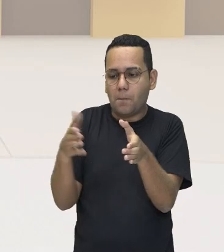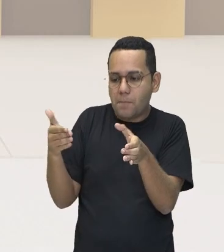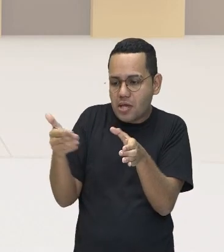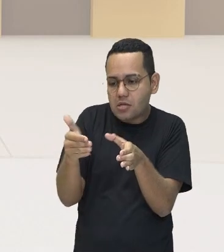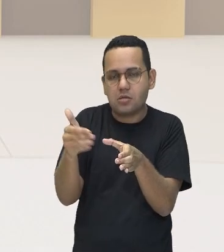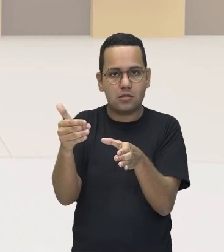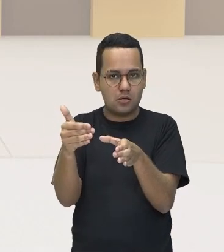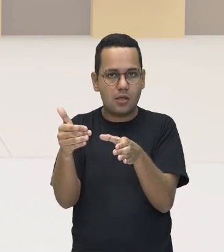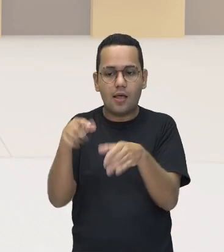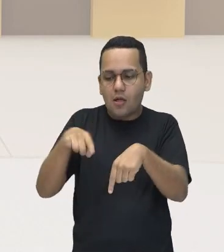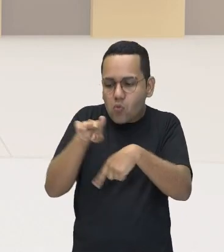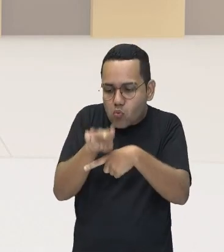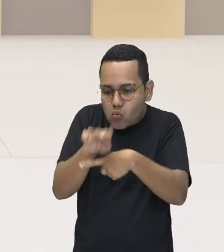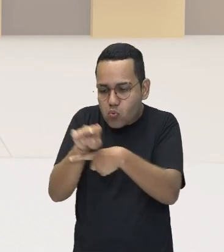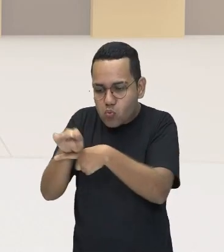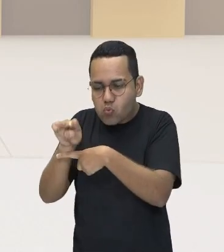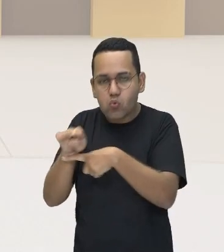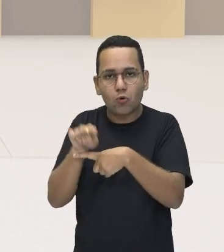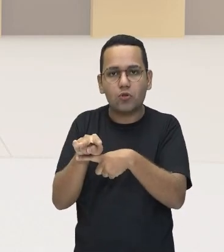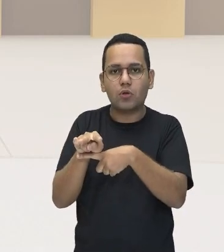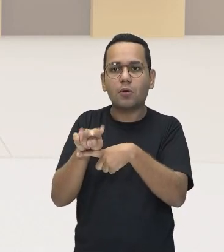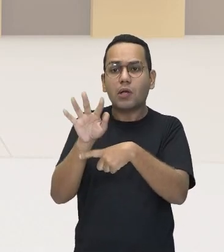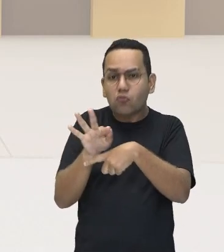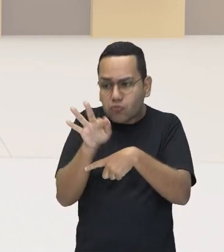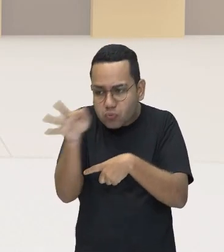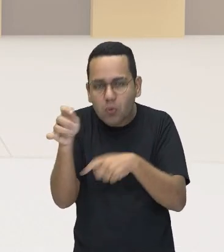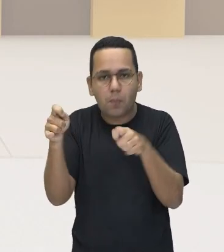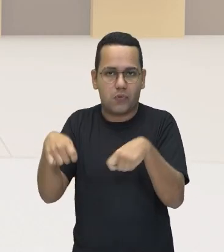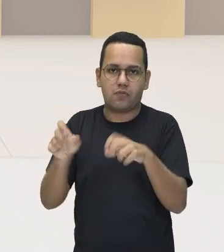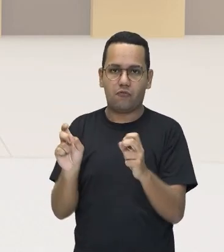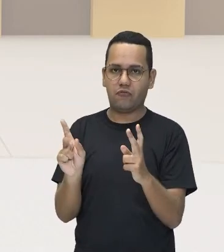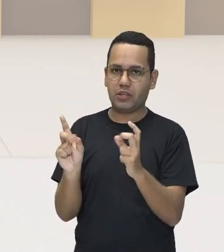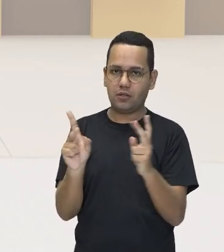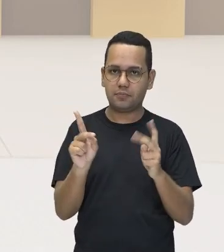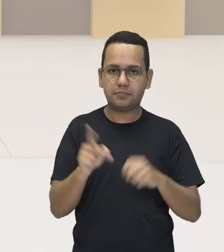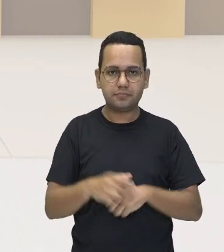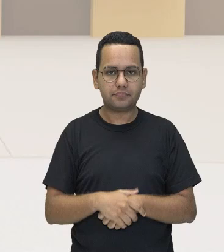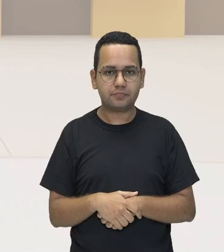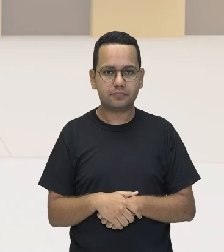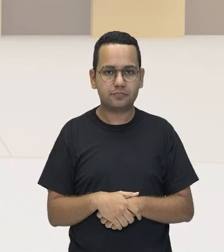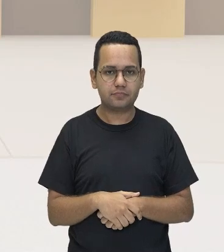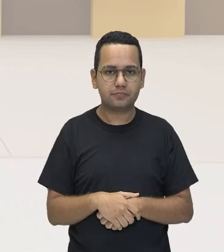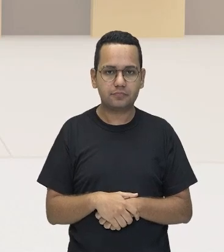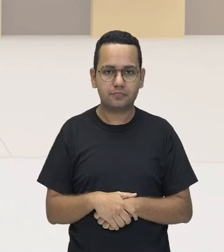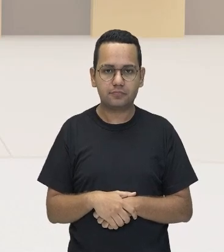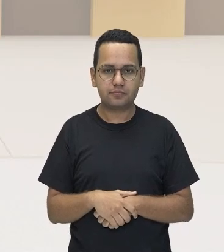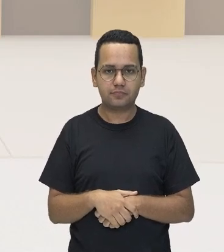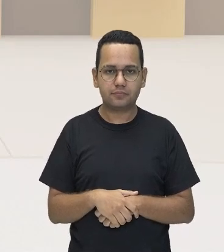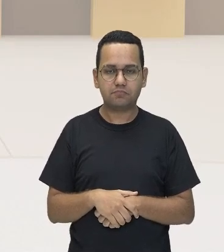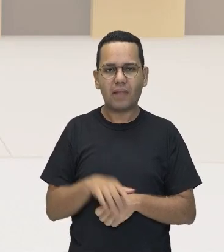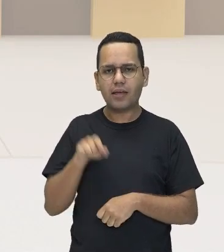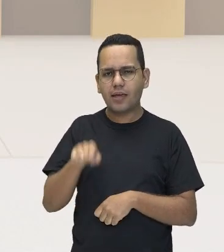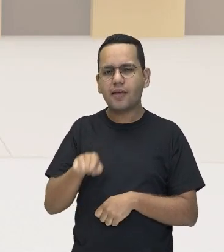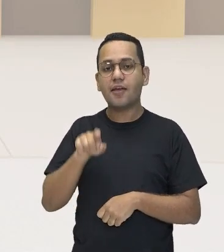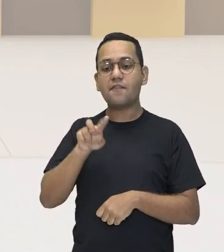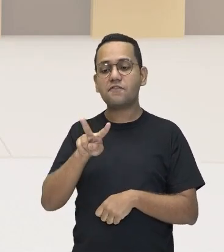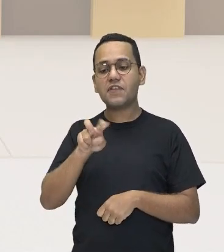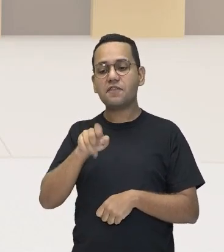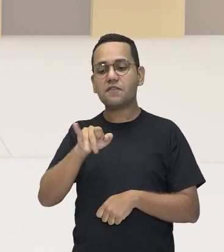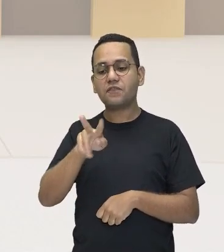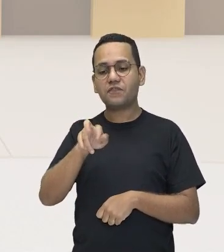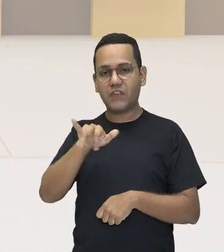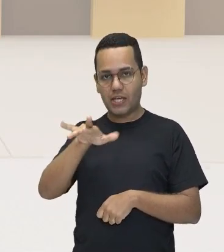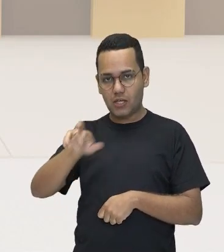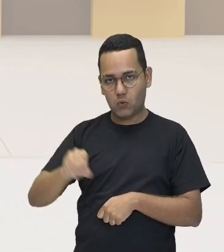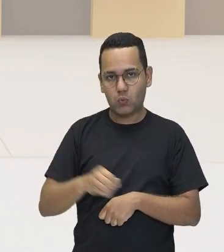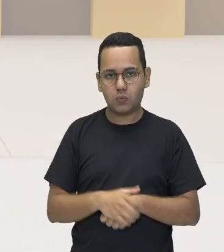Então eles criam para poder vender. Mas obviamente, né, se é o seu meio de alimento,